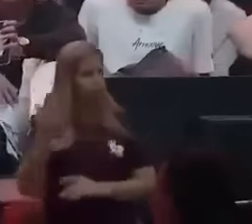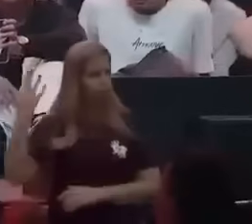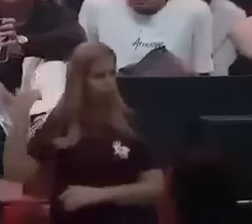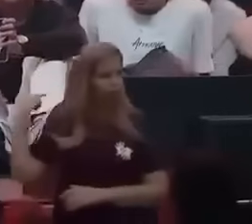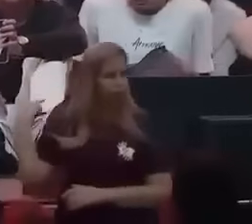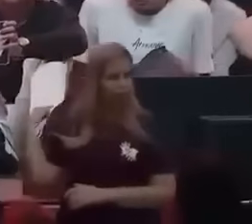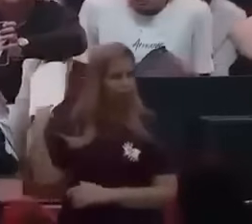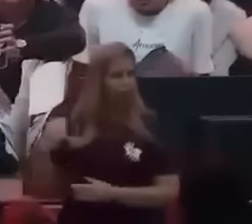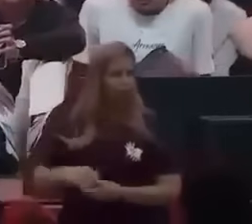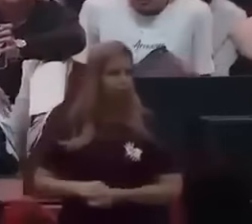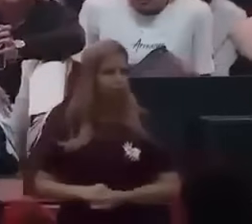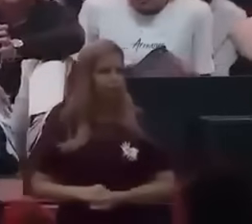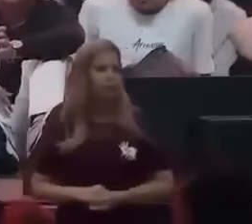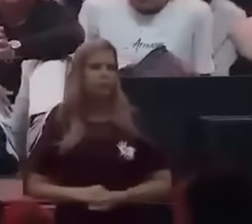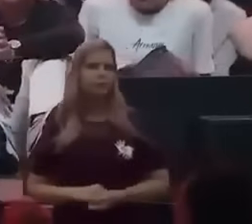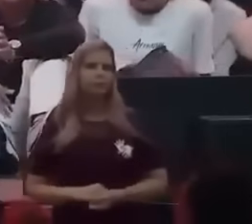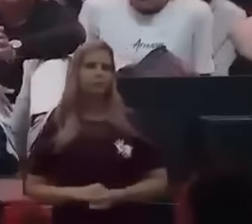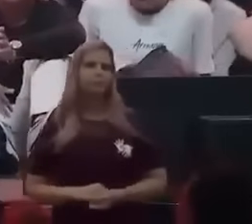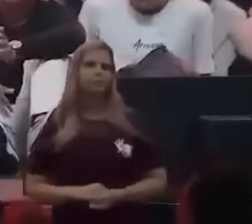Jesus, o Nazareno.